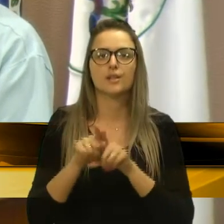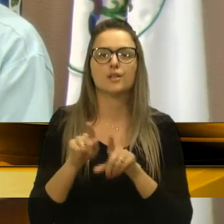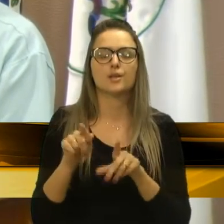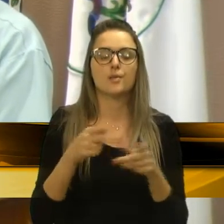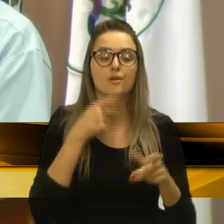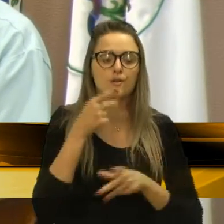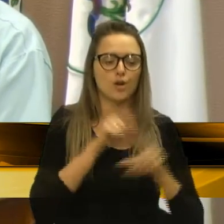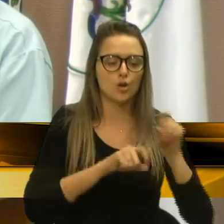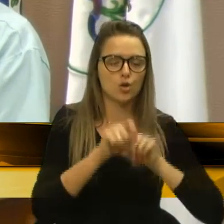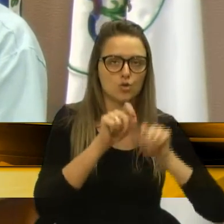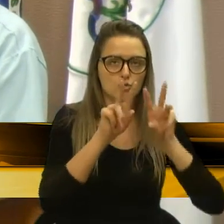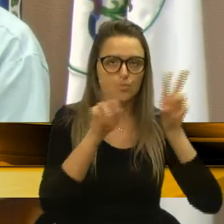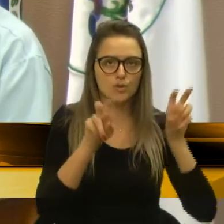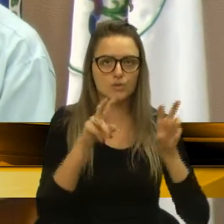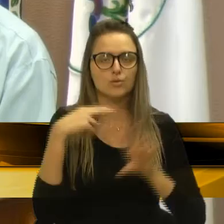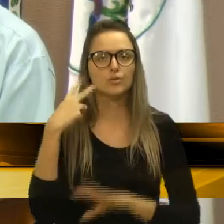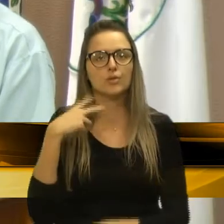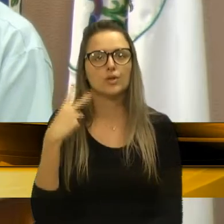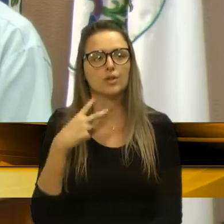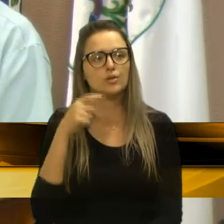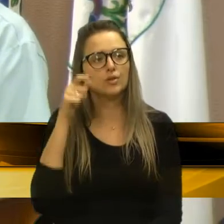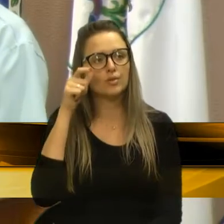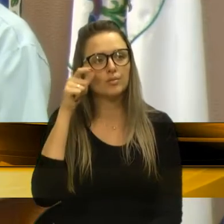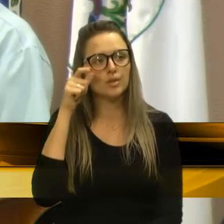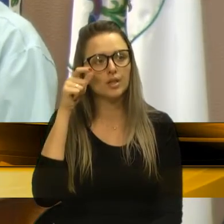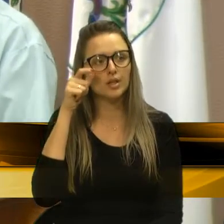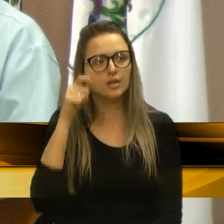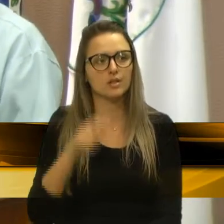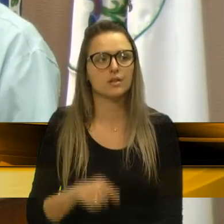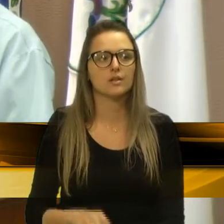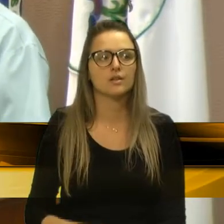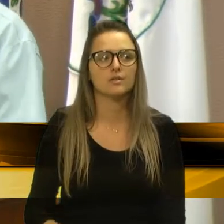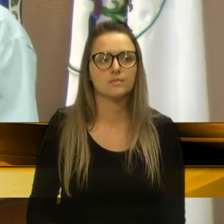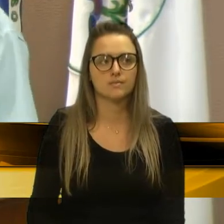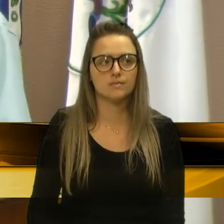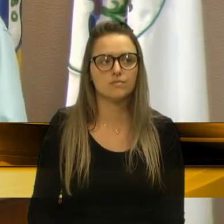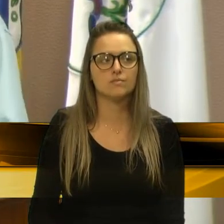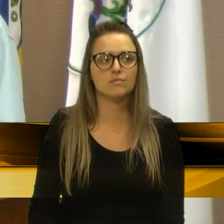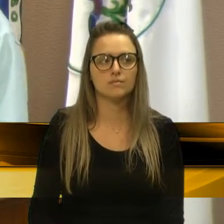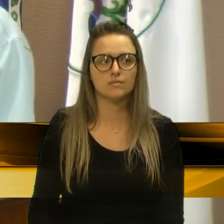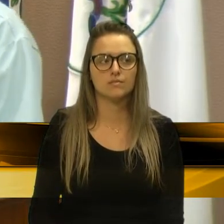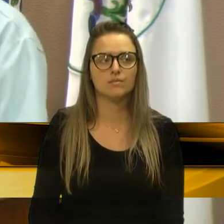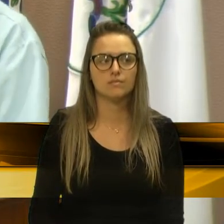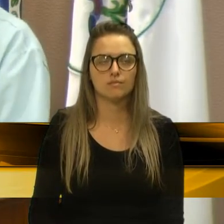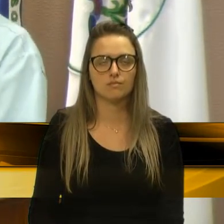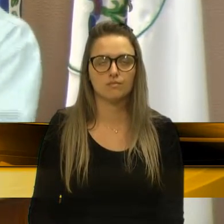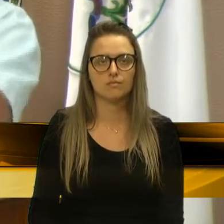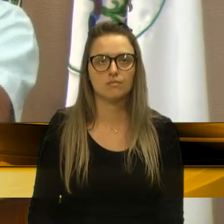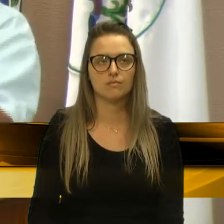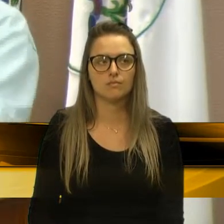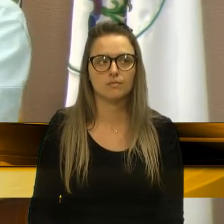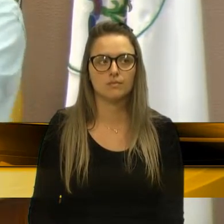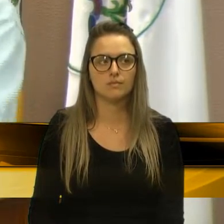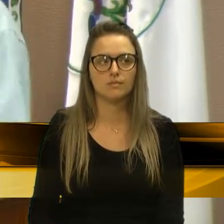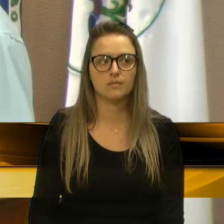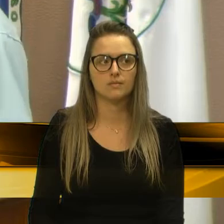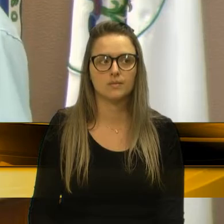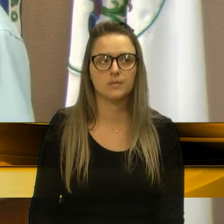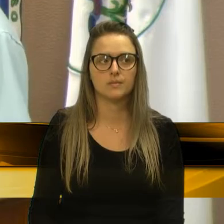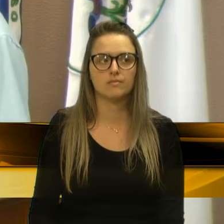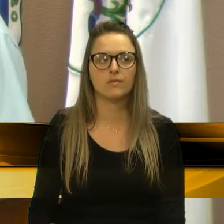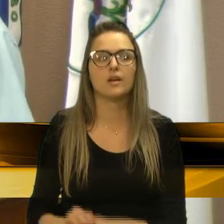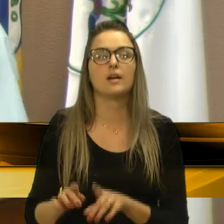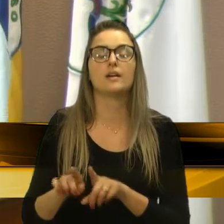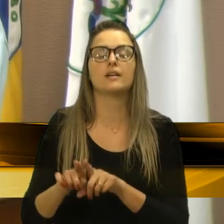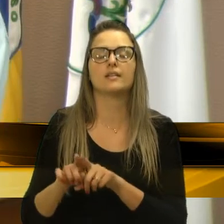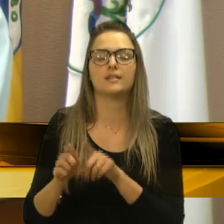vereador périco tão importante ressaltar isso então eu acho que eu sempre digo mais durinha só não faz verão mas sim como um todo o